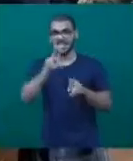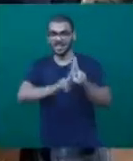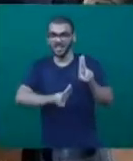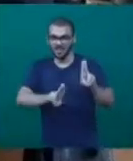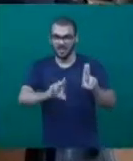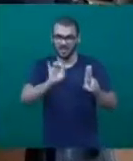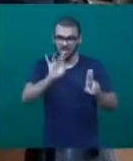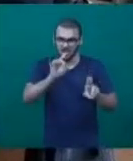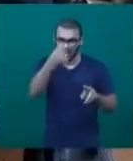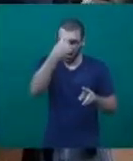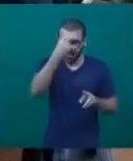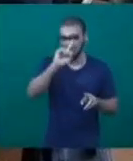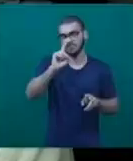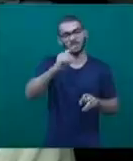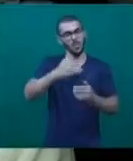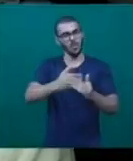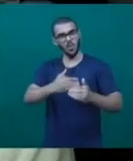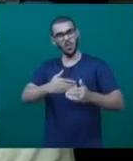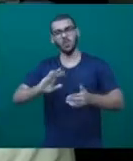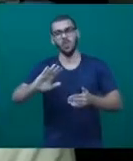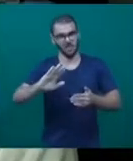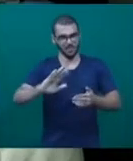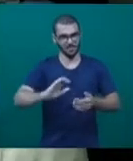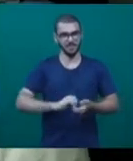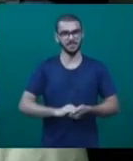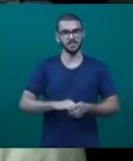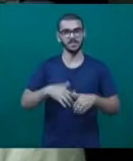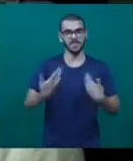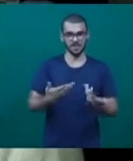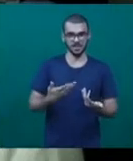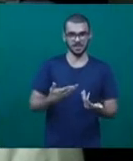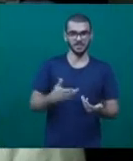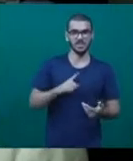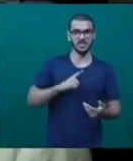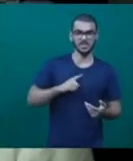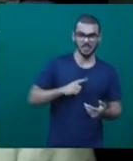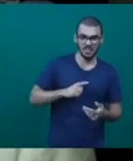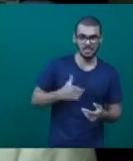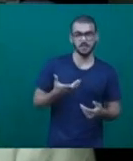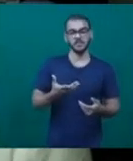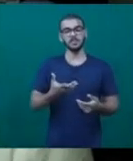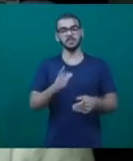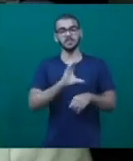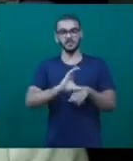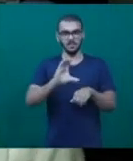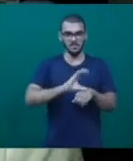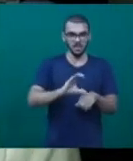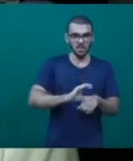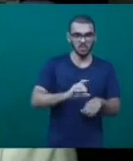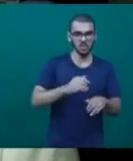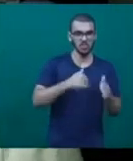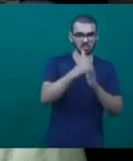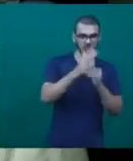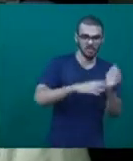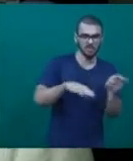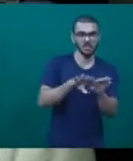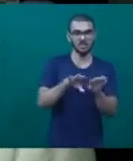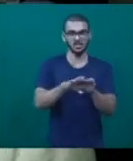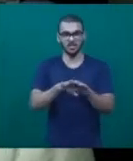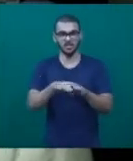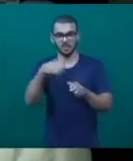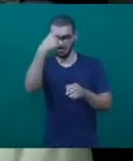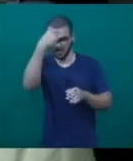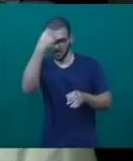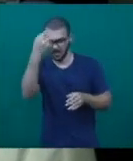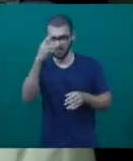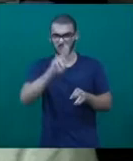muito além da graduação. A PROPP ela cuida e gere os cursos de pós-graduação estrito senso e lato senso da UFO, as bolsas de